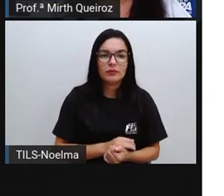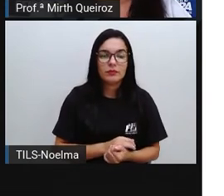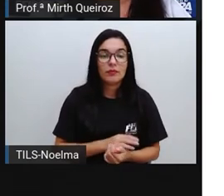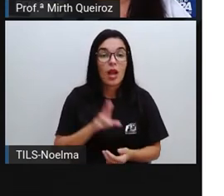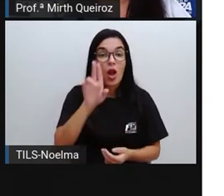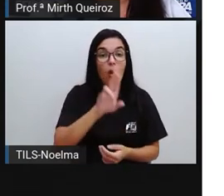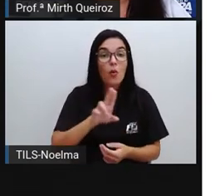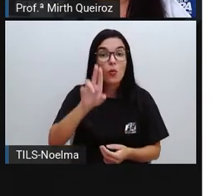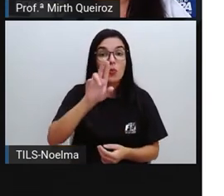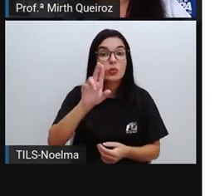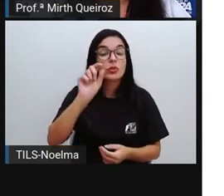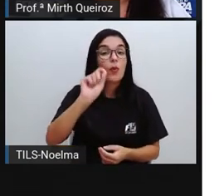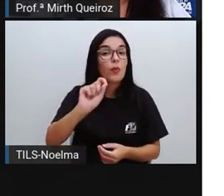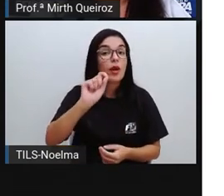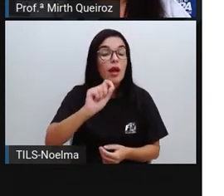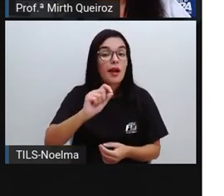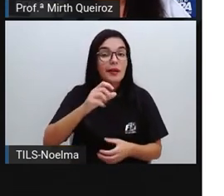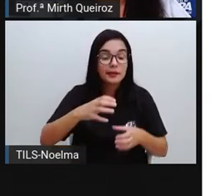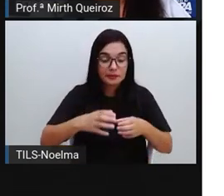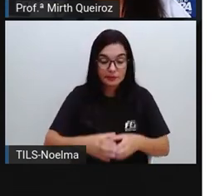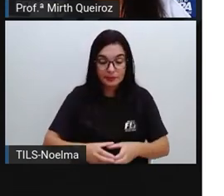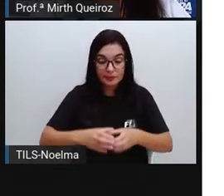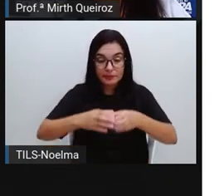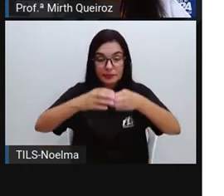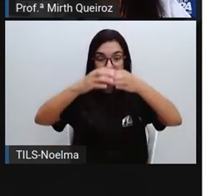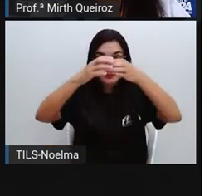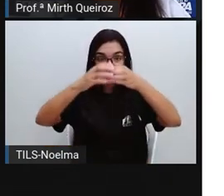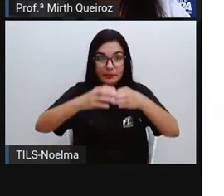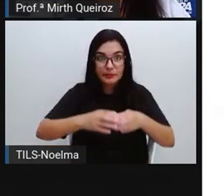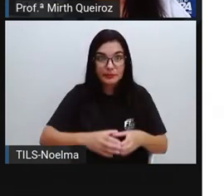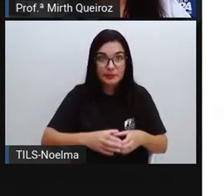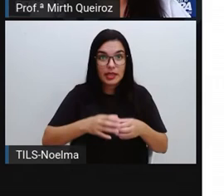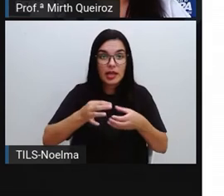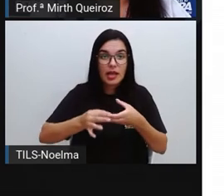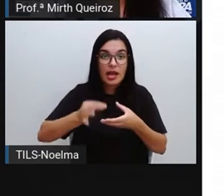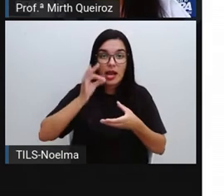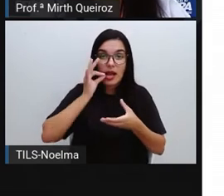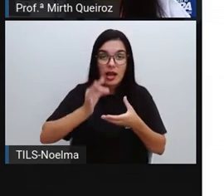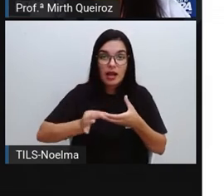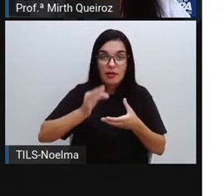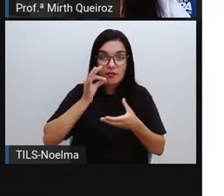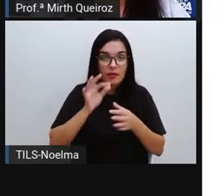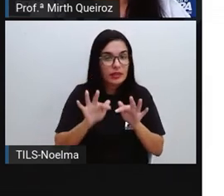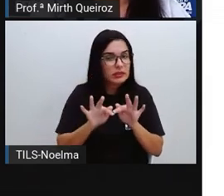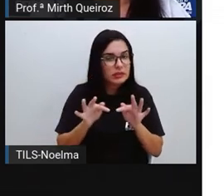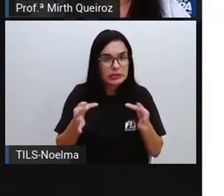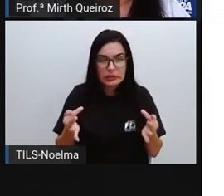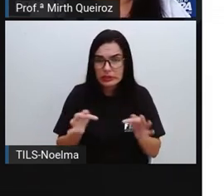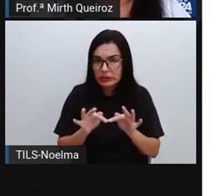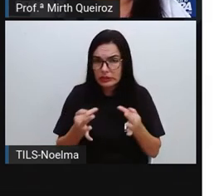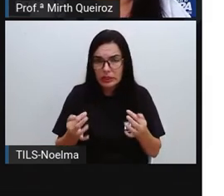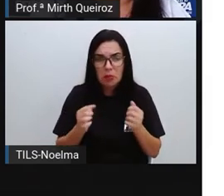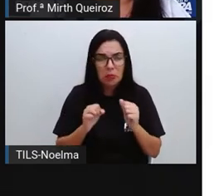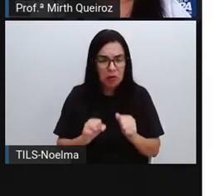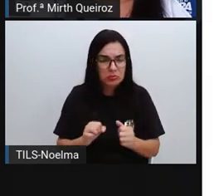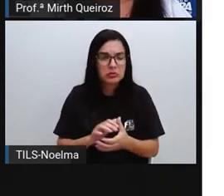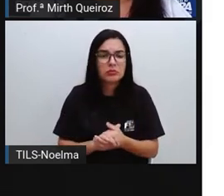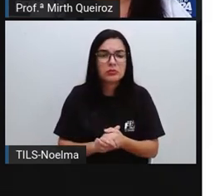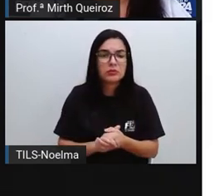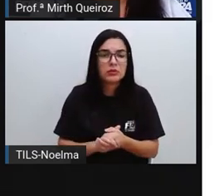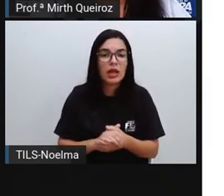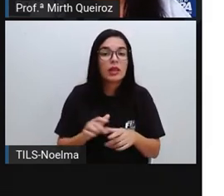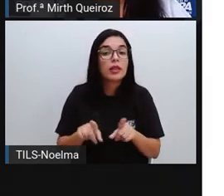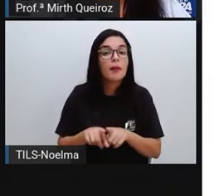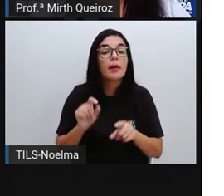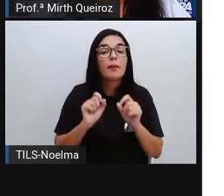Use um pote de café para fazer a cápsula simples e de curta duração. Vocês podem estar utilizando esse pote de café.